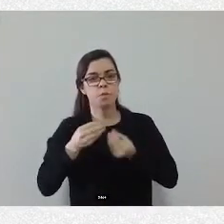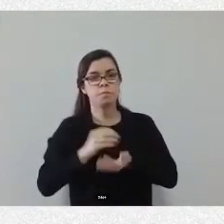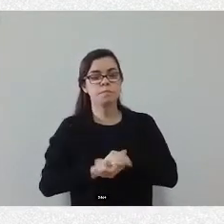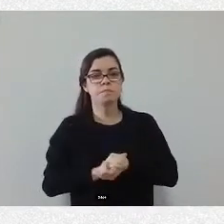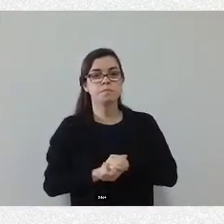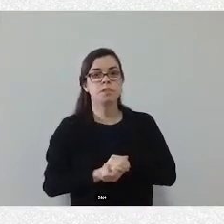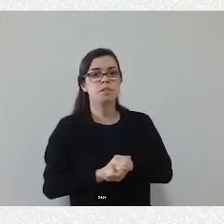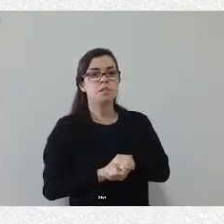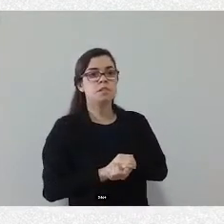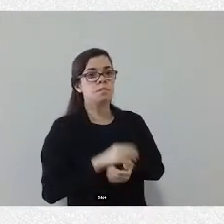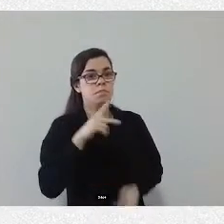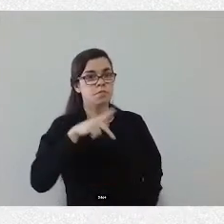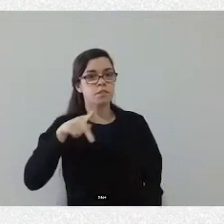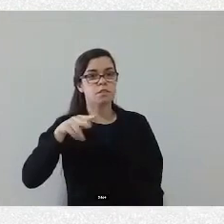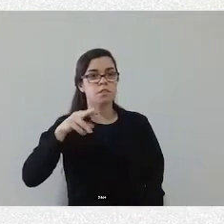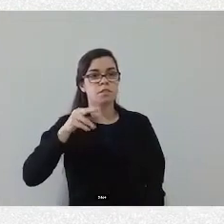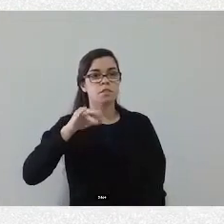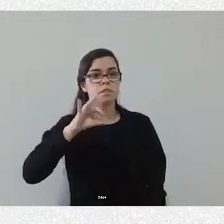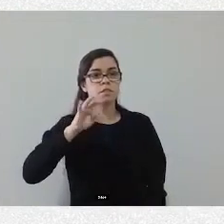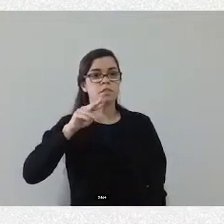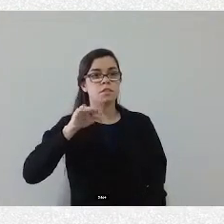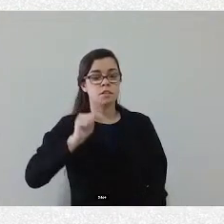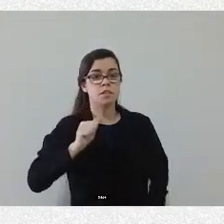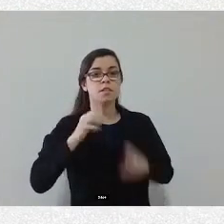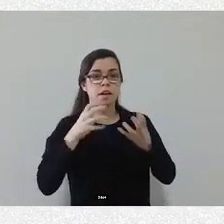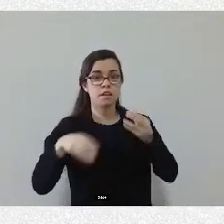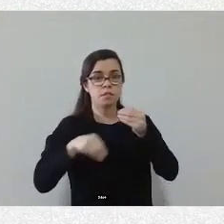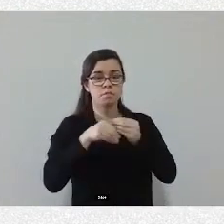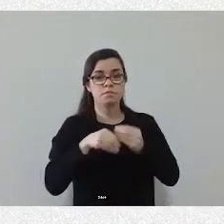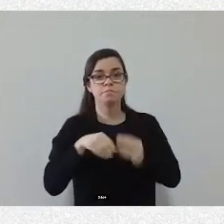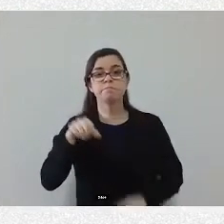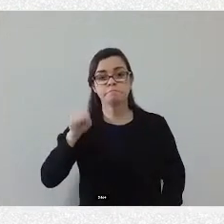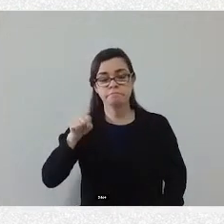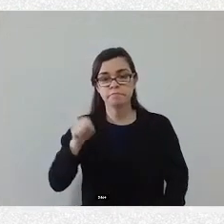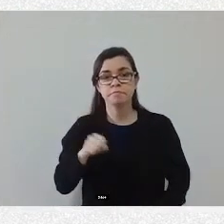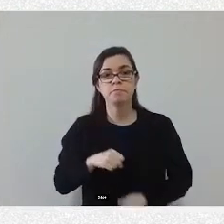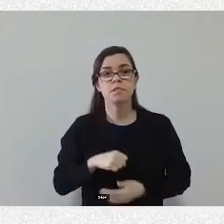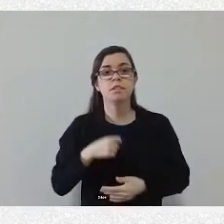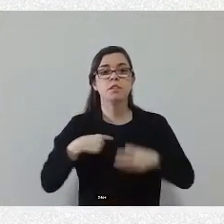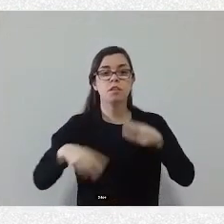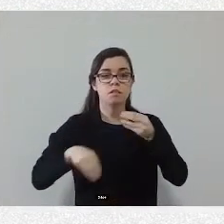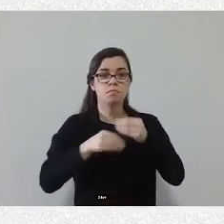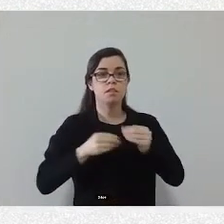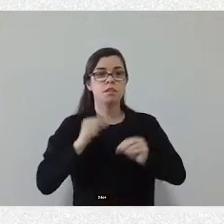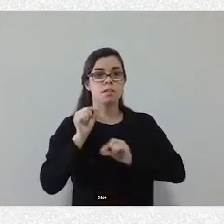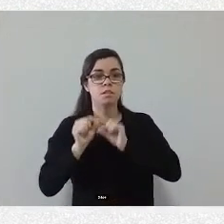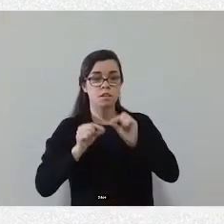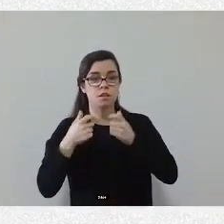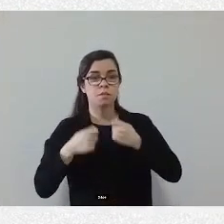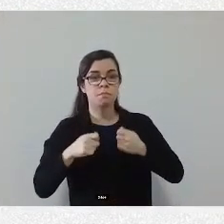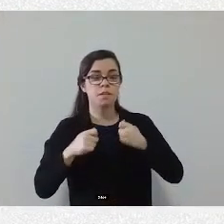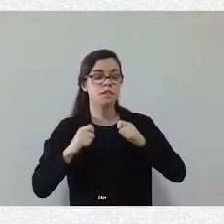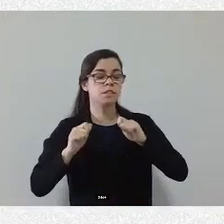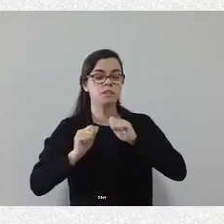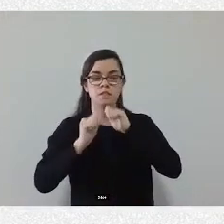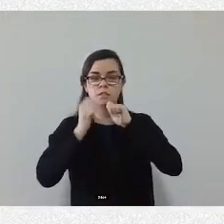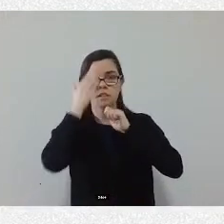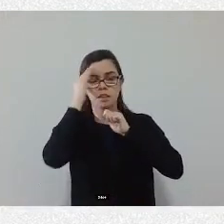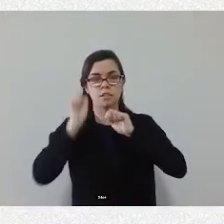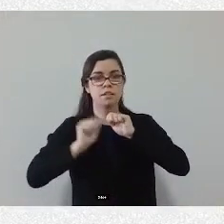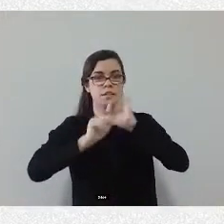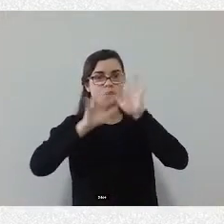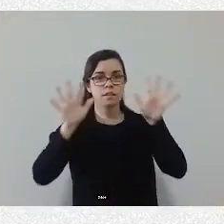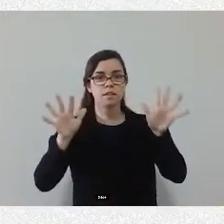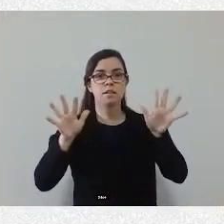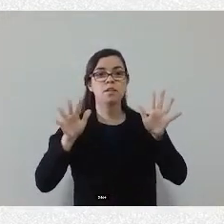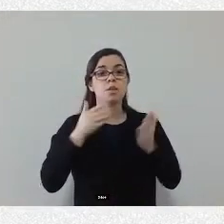complementar. Então, complementando o que o Dr. Regis coloca, e tem que ficar claro, é que esse estudo não vai mudar